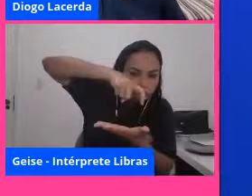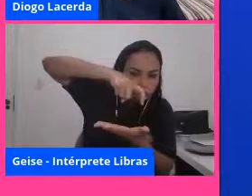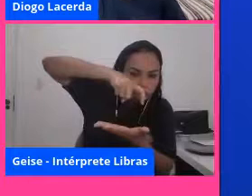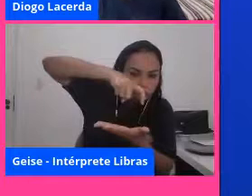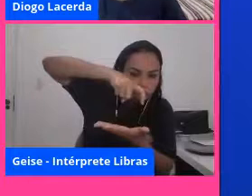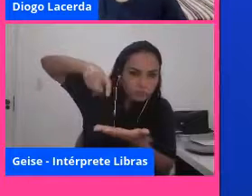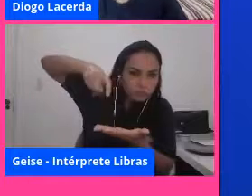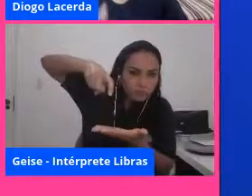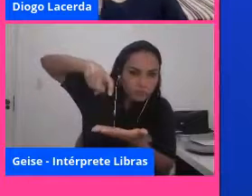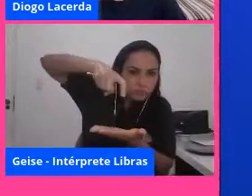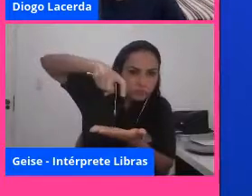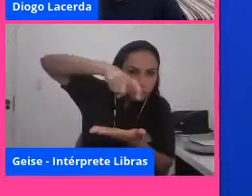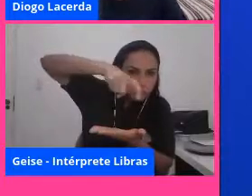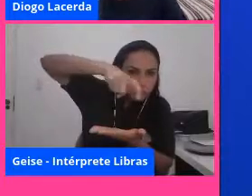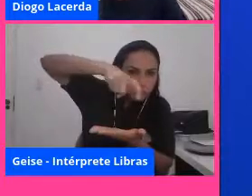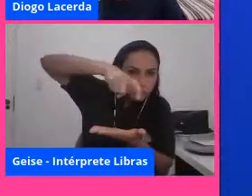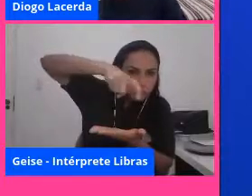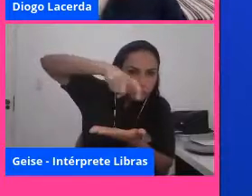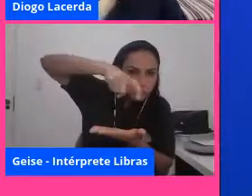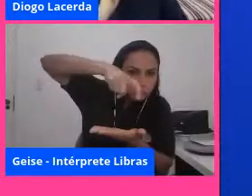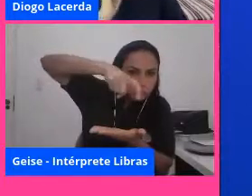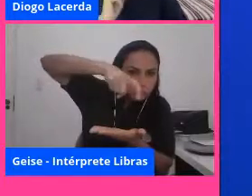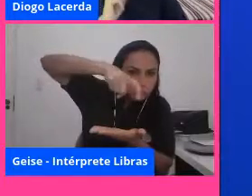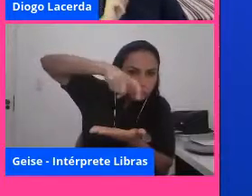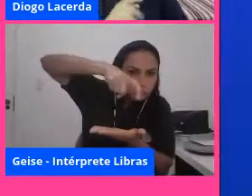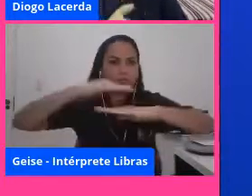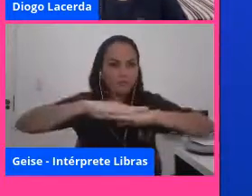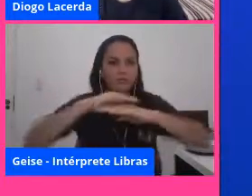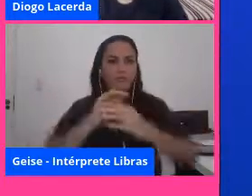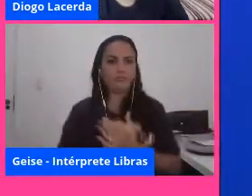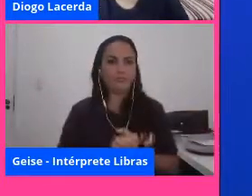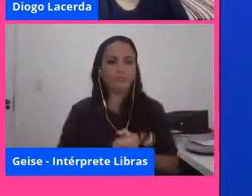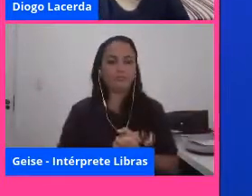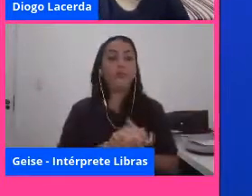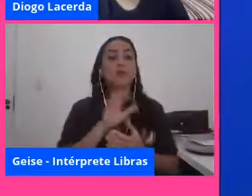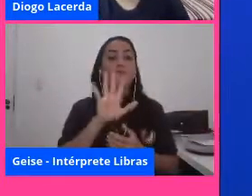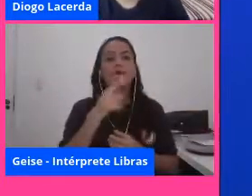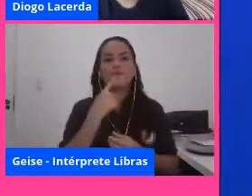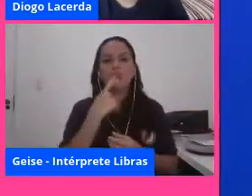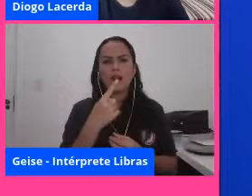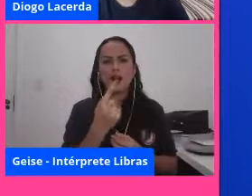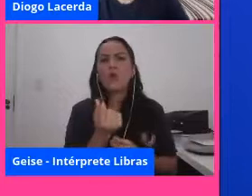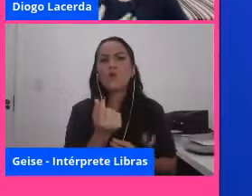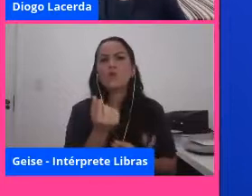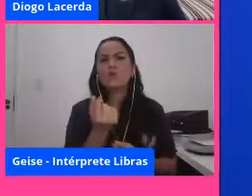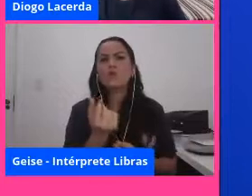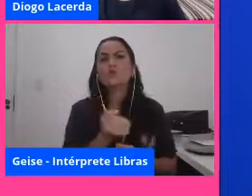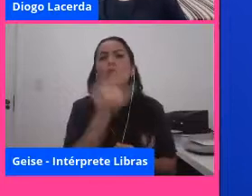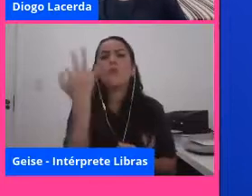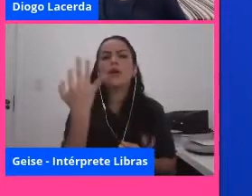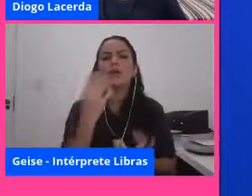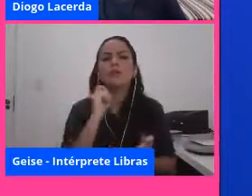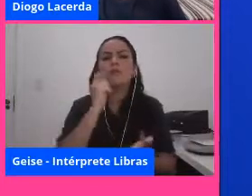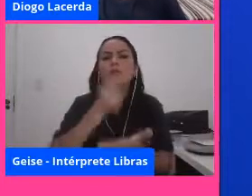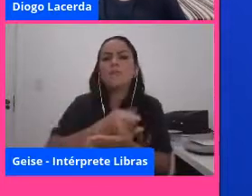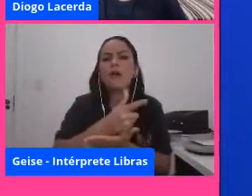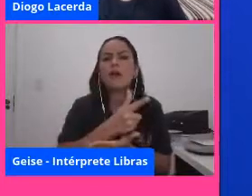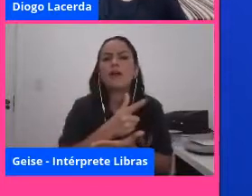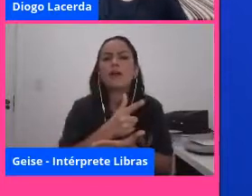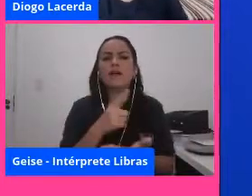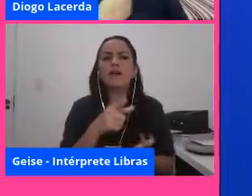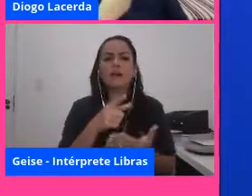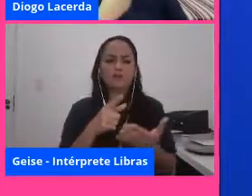de faixa de preço de impressora, né? As impressoras de FDM, elas são também populares, porque elas